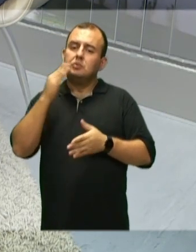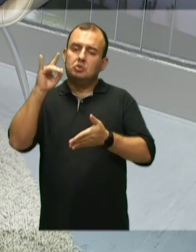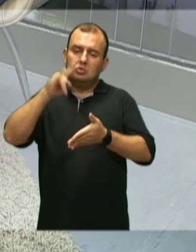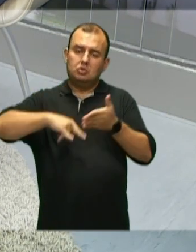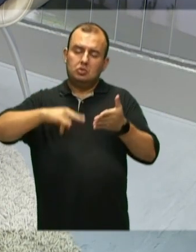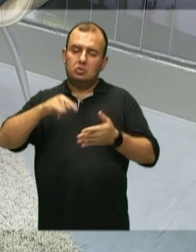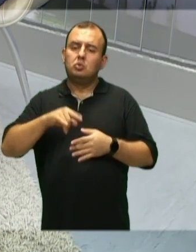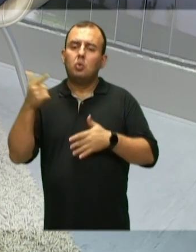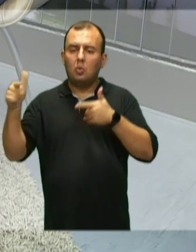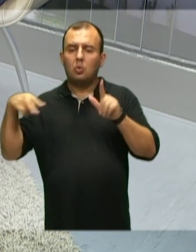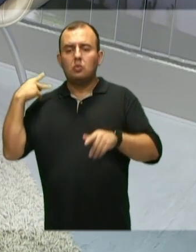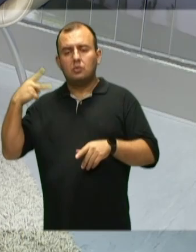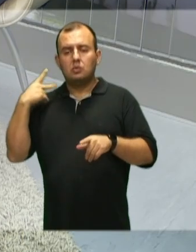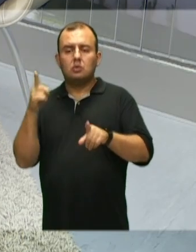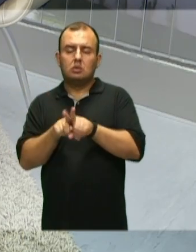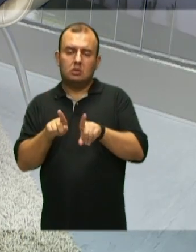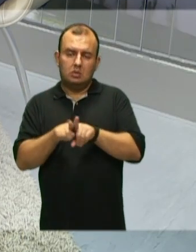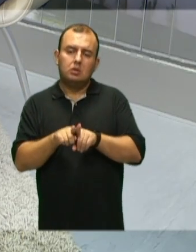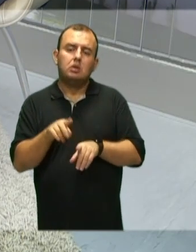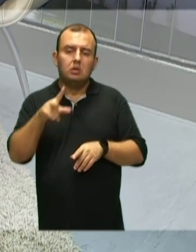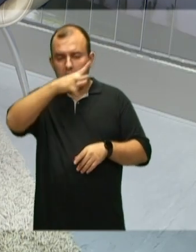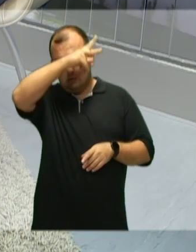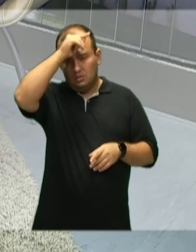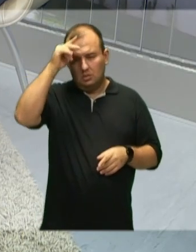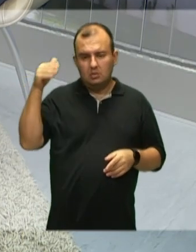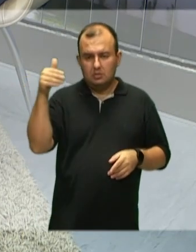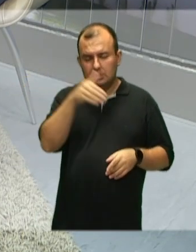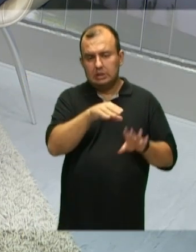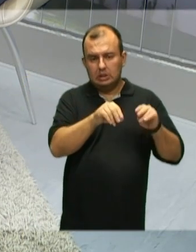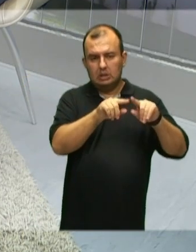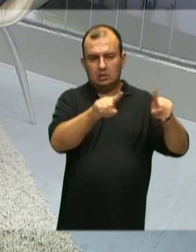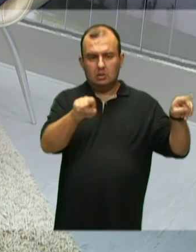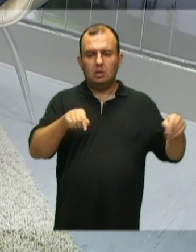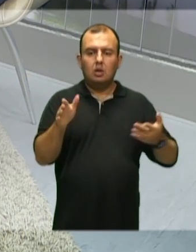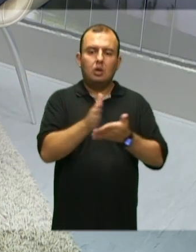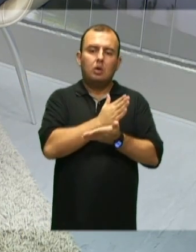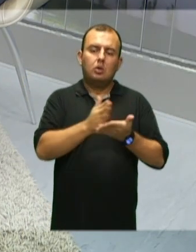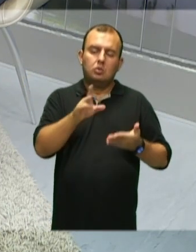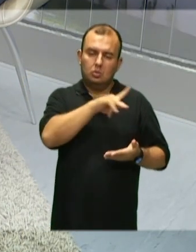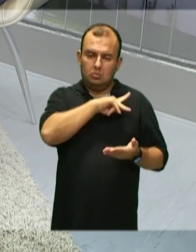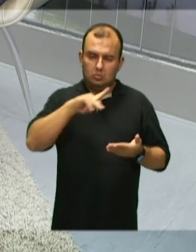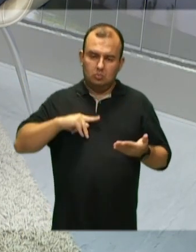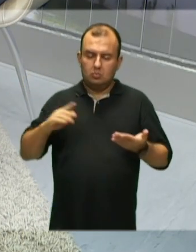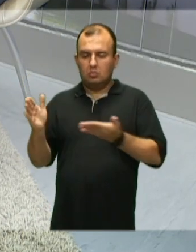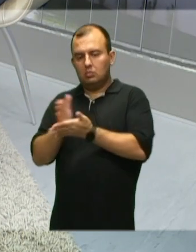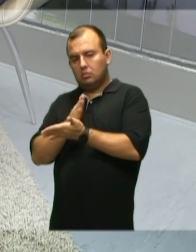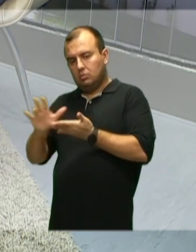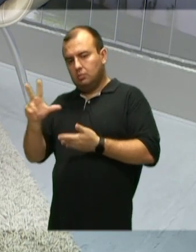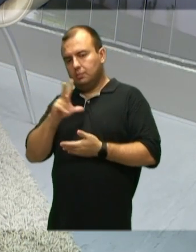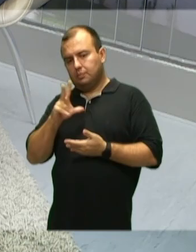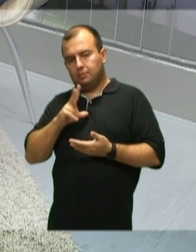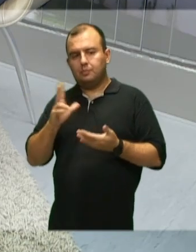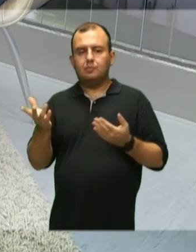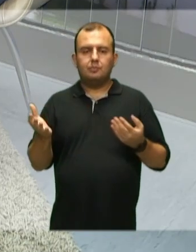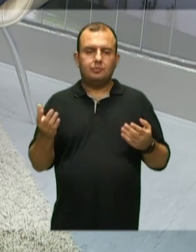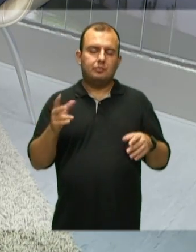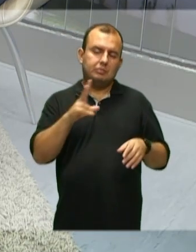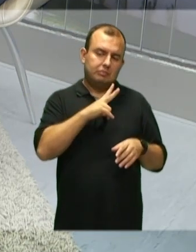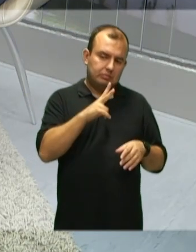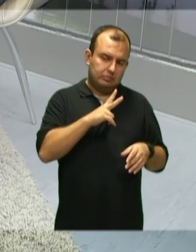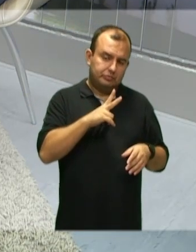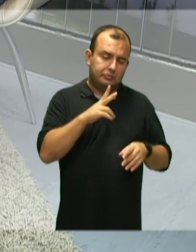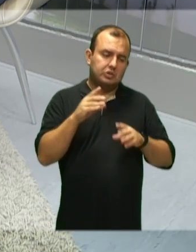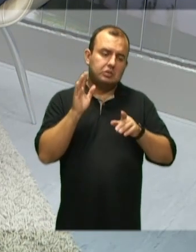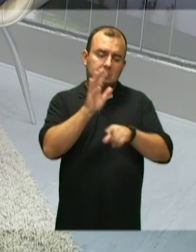outros vereadores para que a prefeitura vá até determinados terrenos alguns públicos outros privados mas nos privados tem todo um um